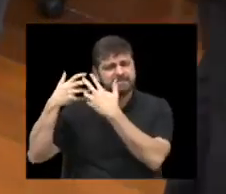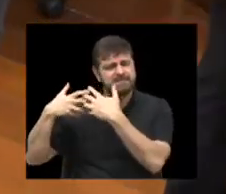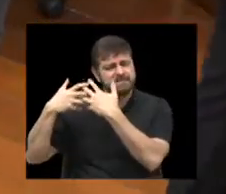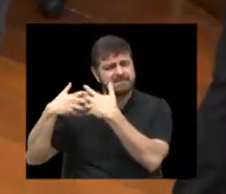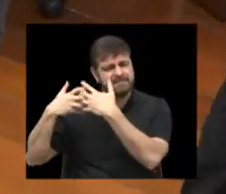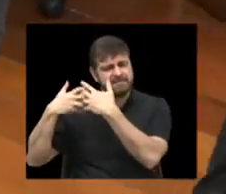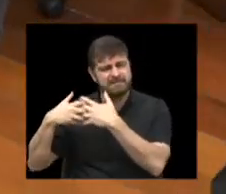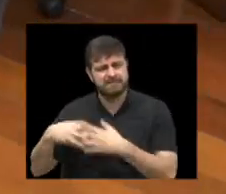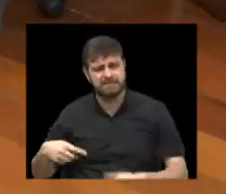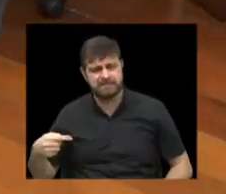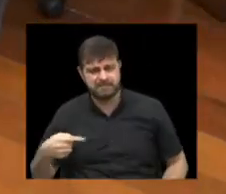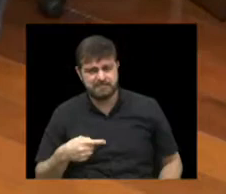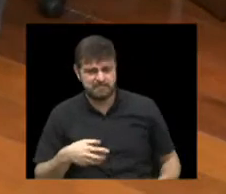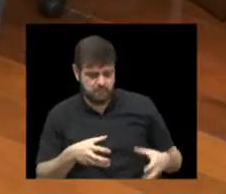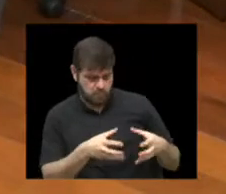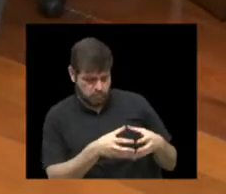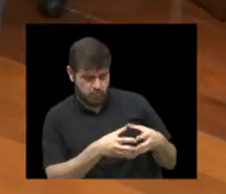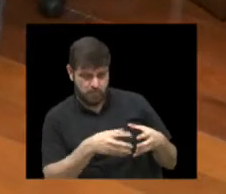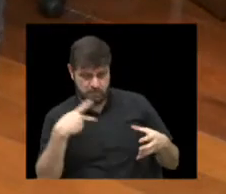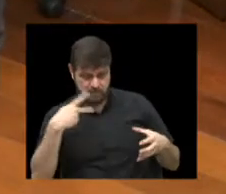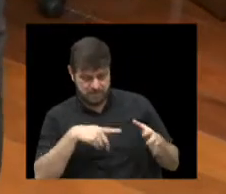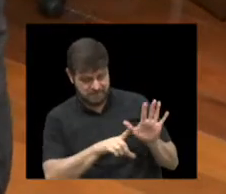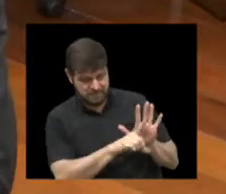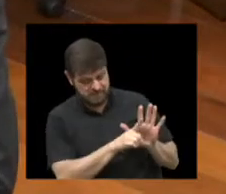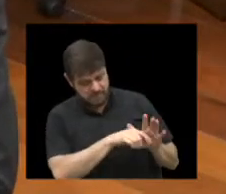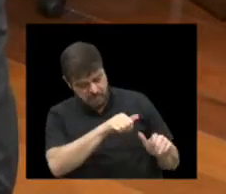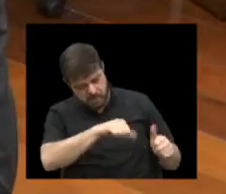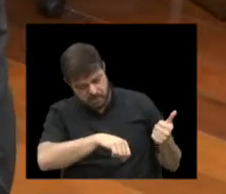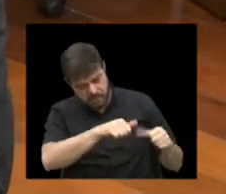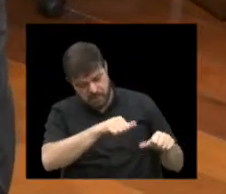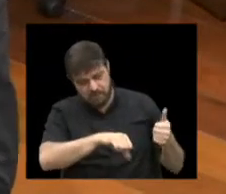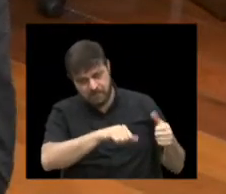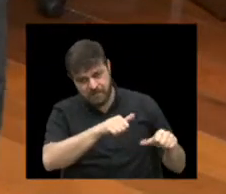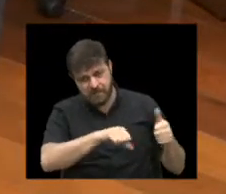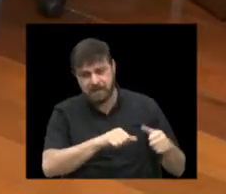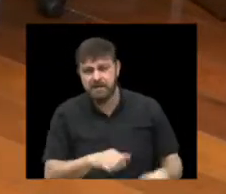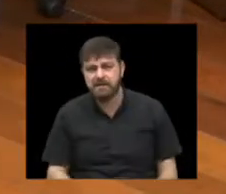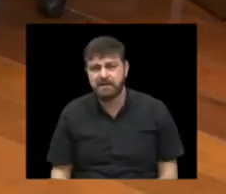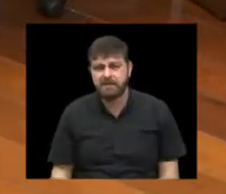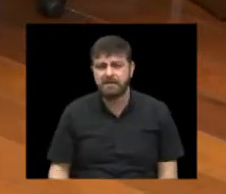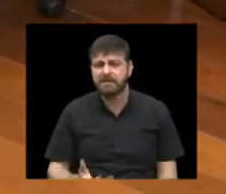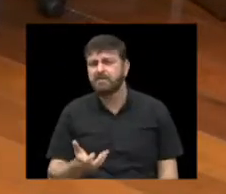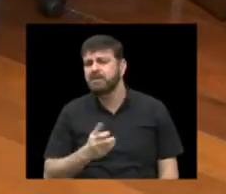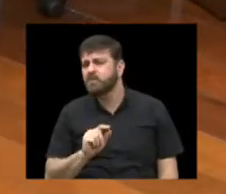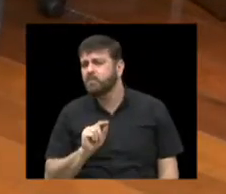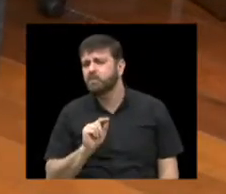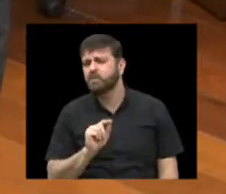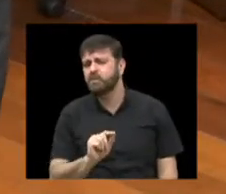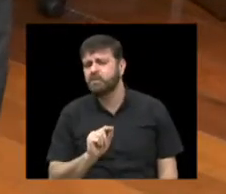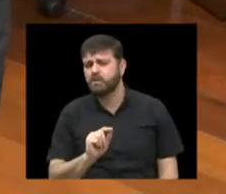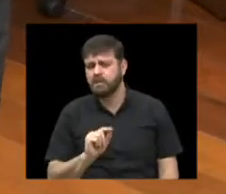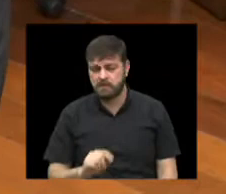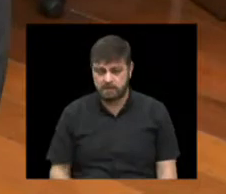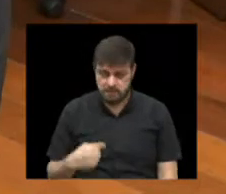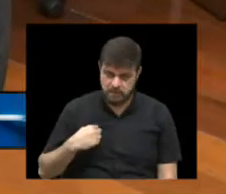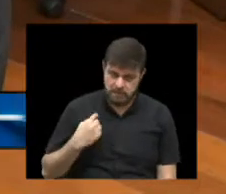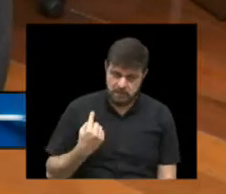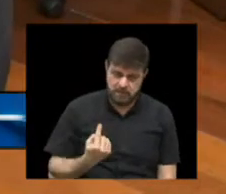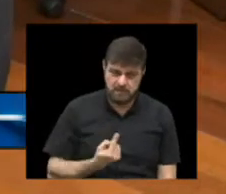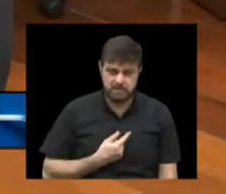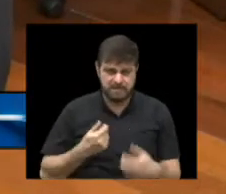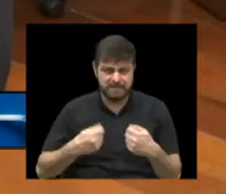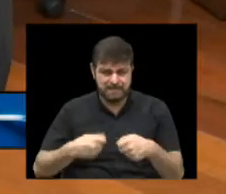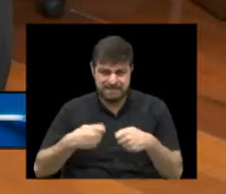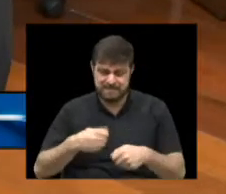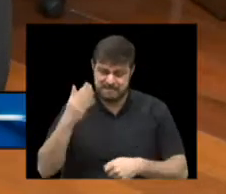Comissão de Constituição e Legalidade a respeito do seguinte: nós precisamos separar